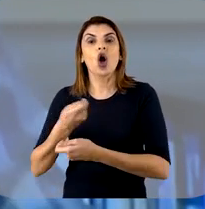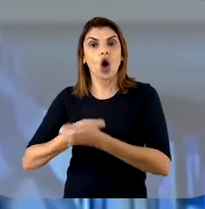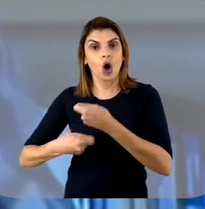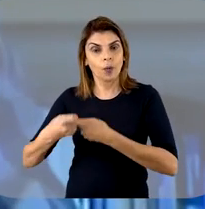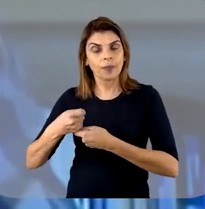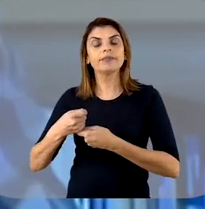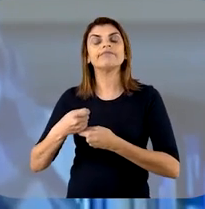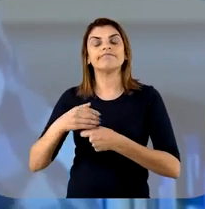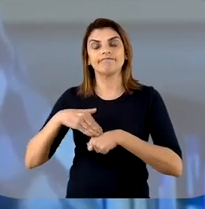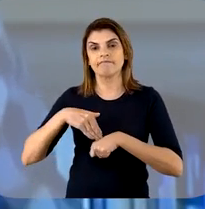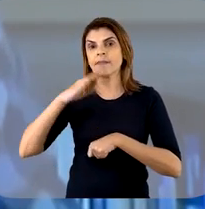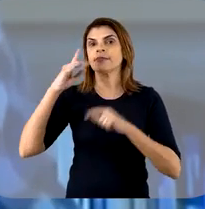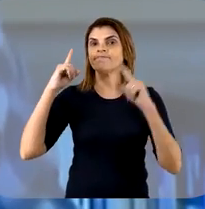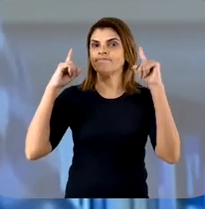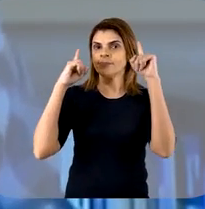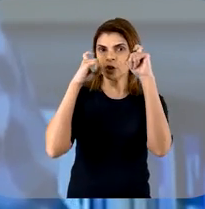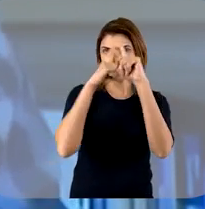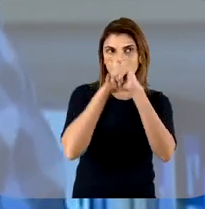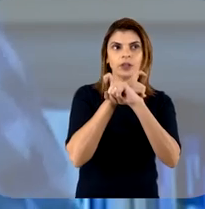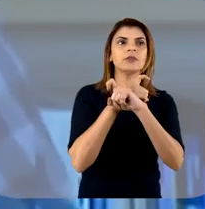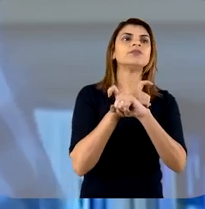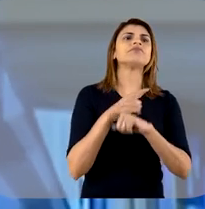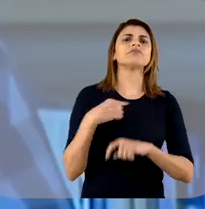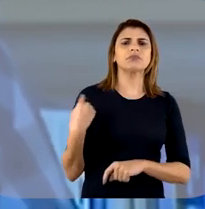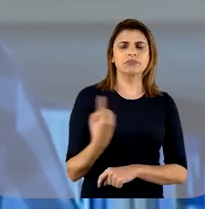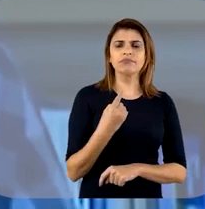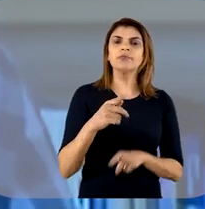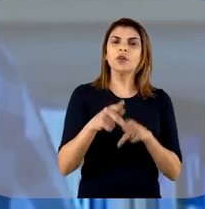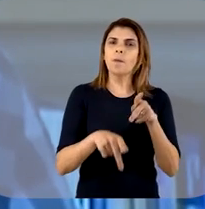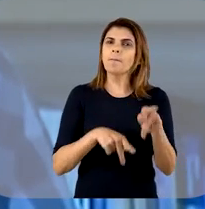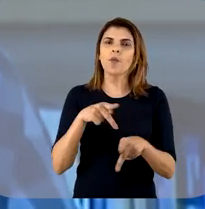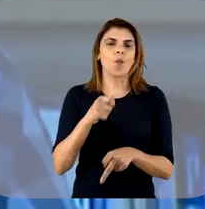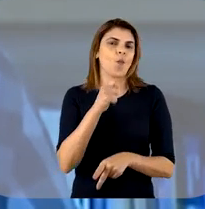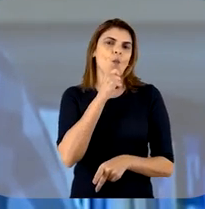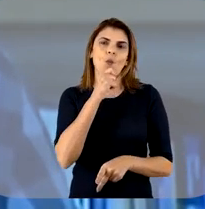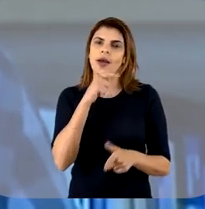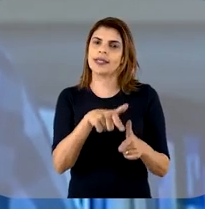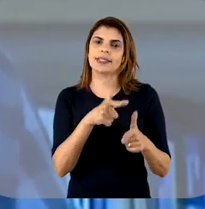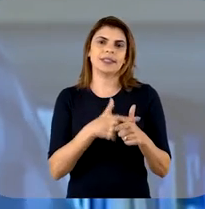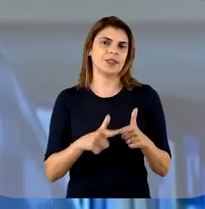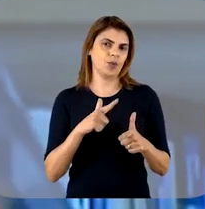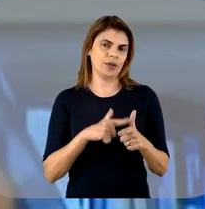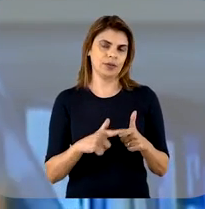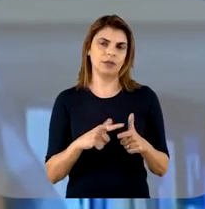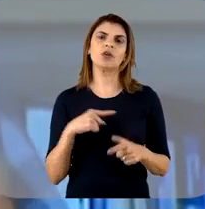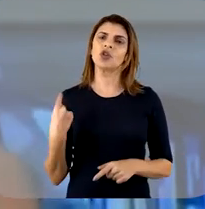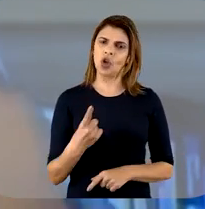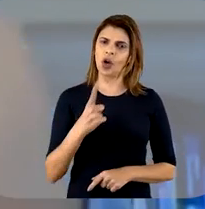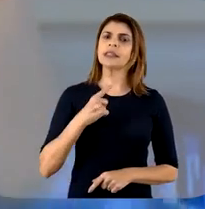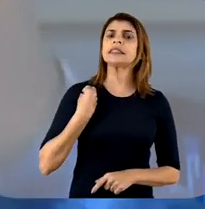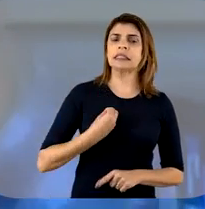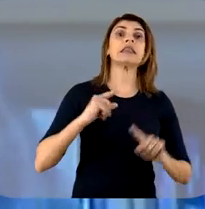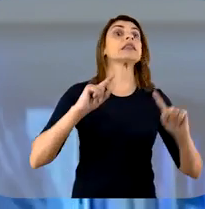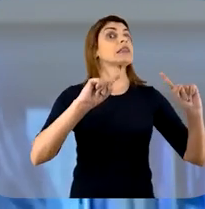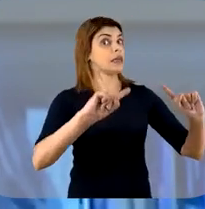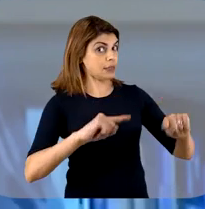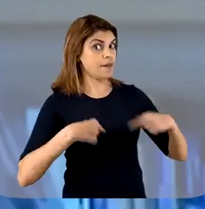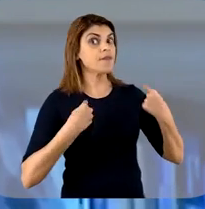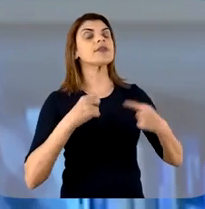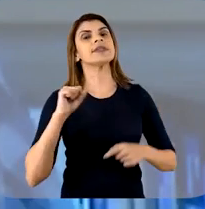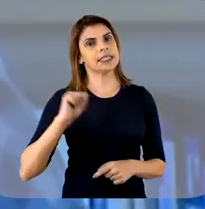de uma forma muito mais acentuada que a população que não se encontra nessa situação. Então, nós temos um desafio